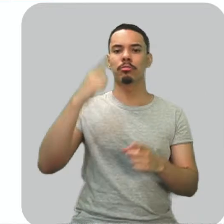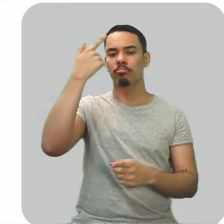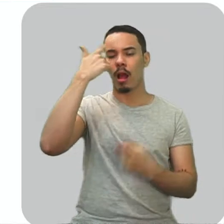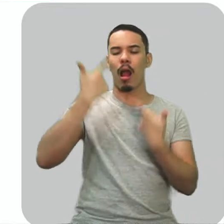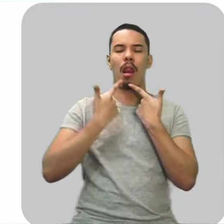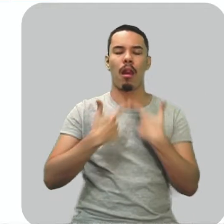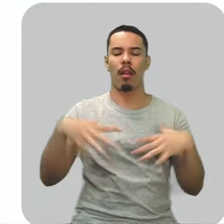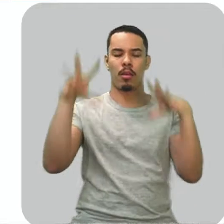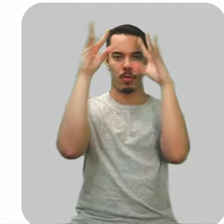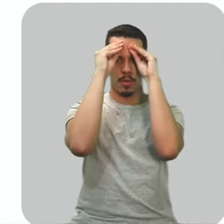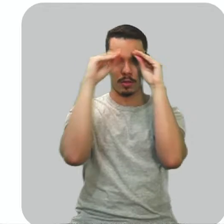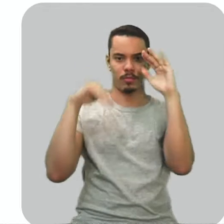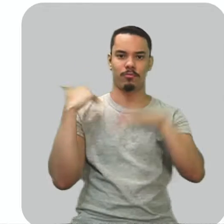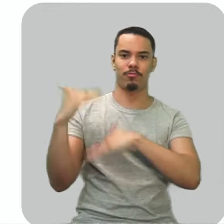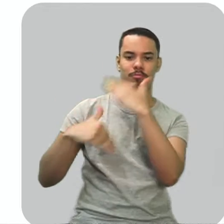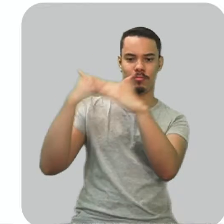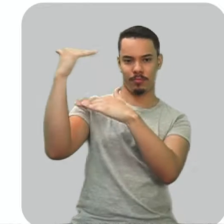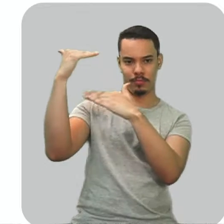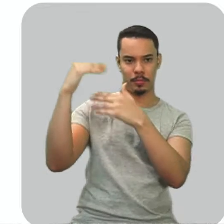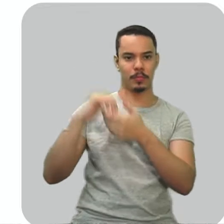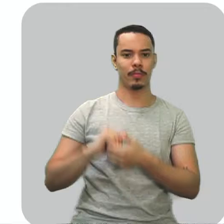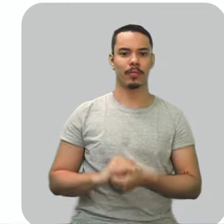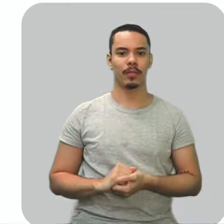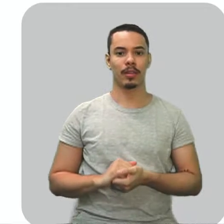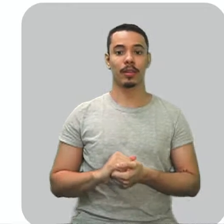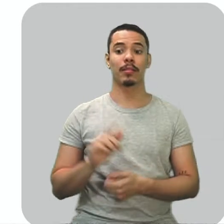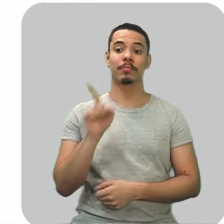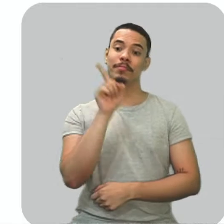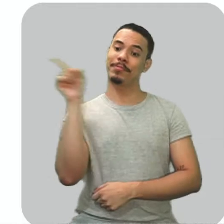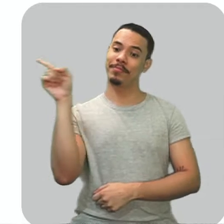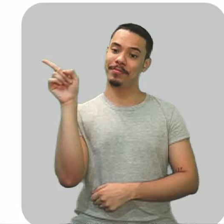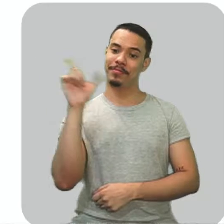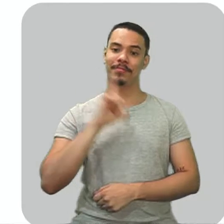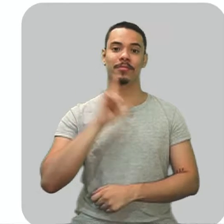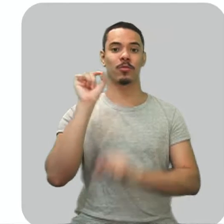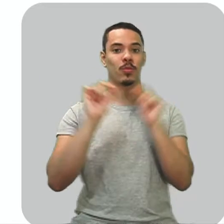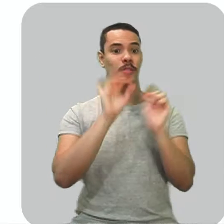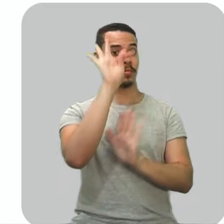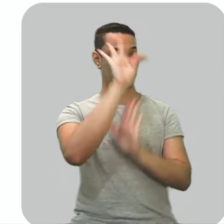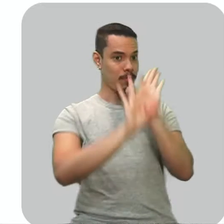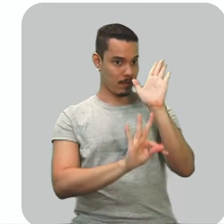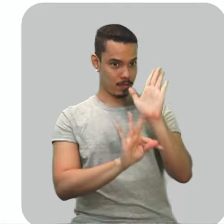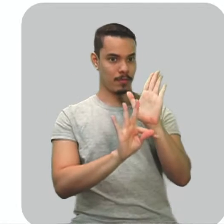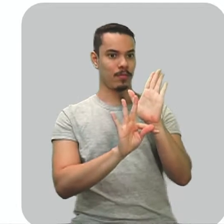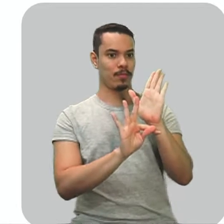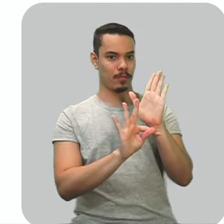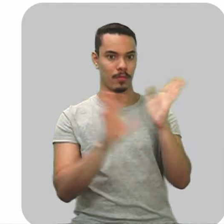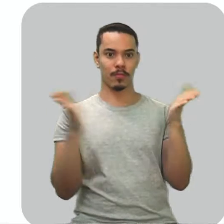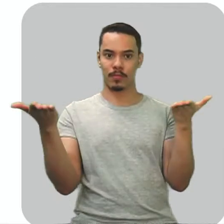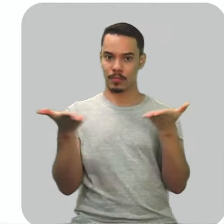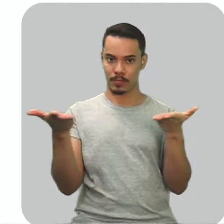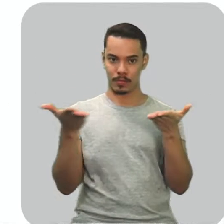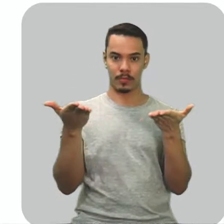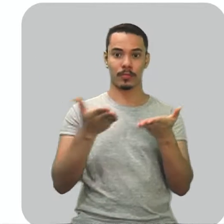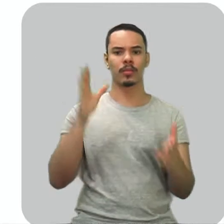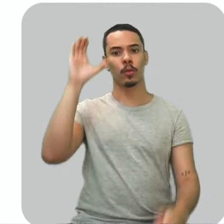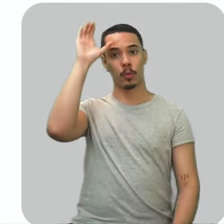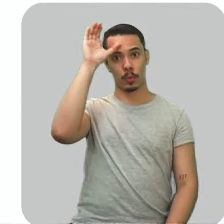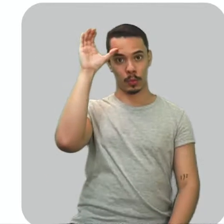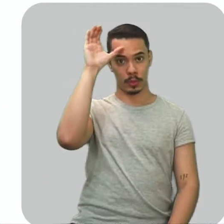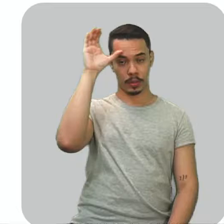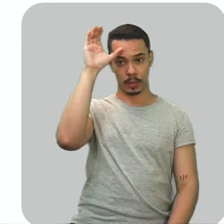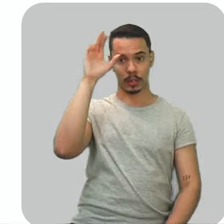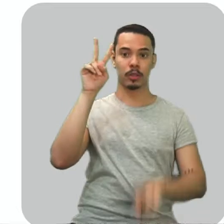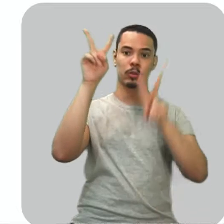da linguagem e aqui eu tenho o texto atual a conscientização